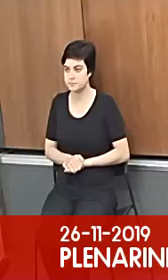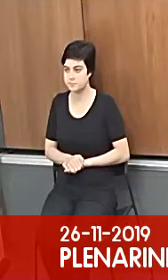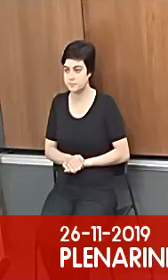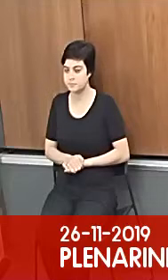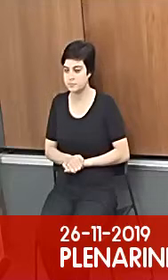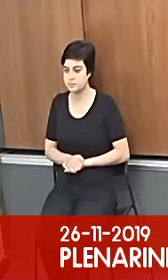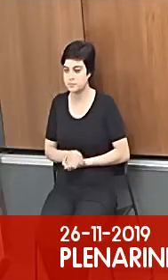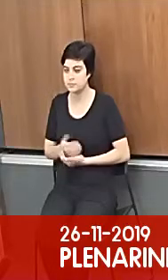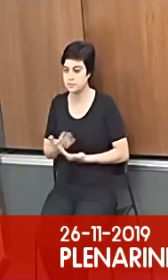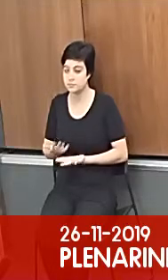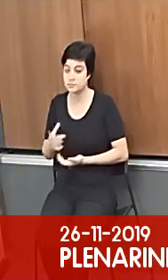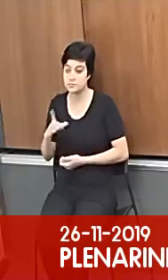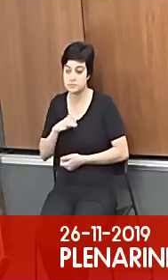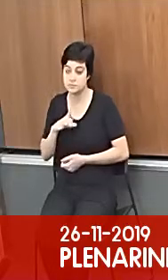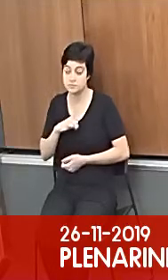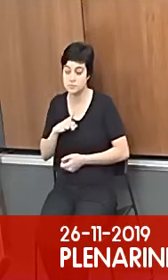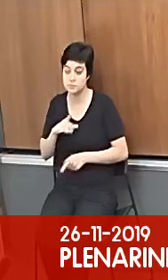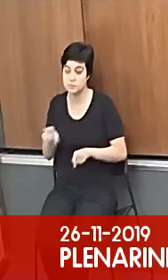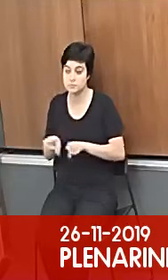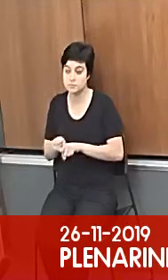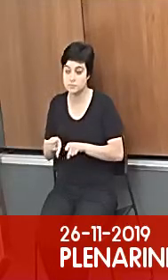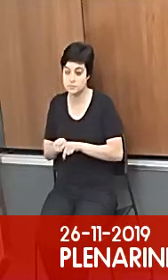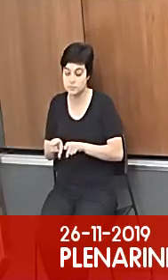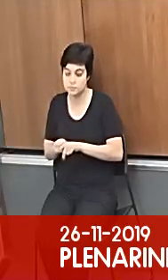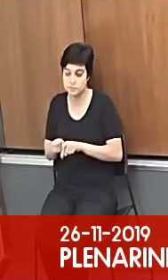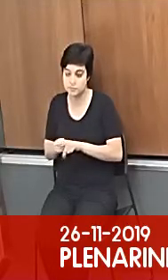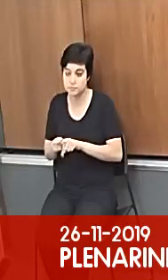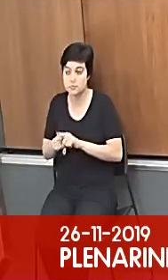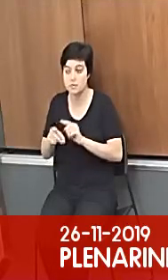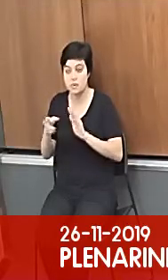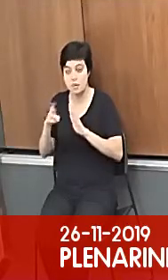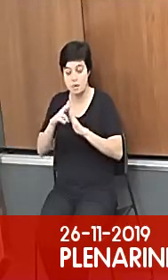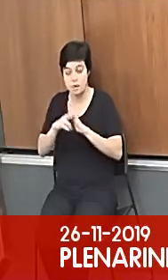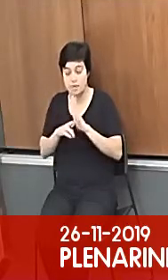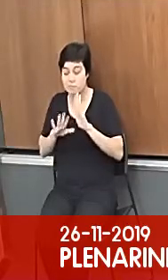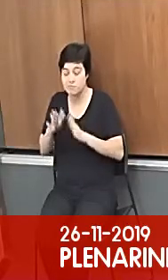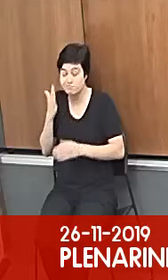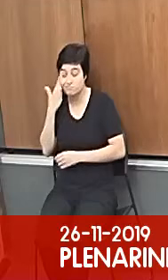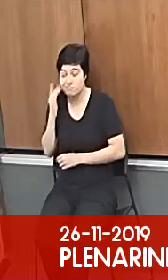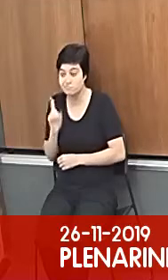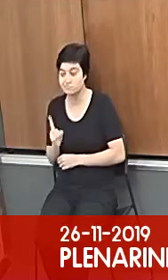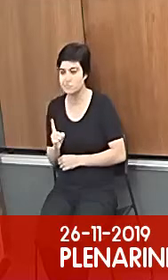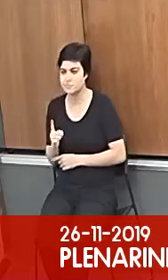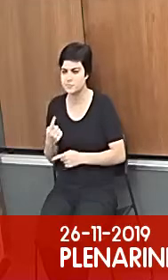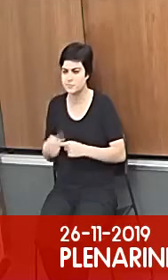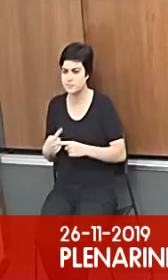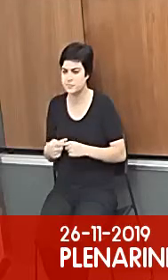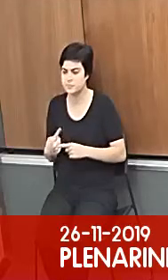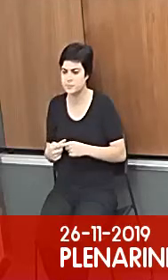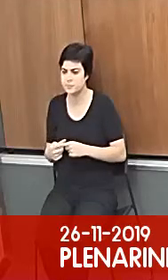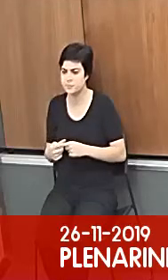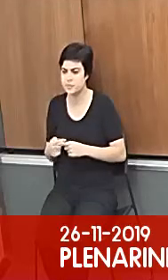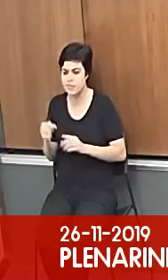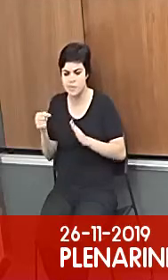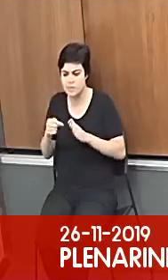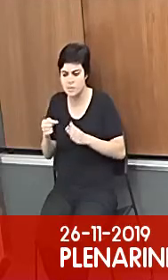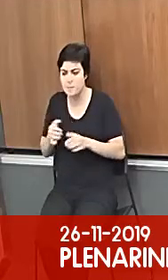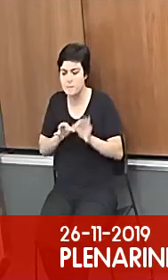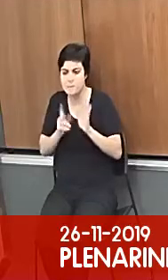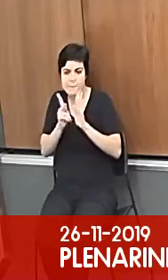E já temos, né, esses dispositivos legais, e a gente fica sem entender grandiosamente esse